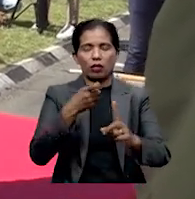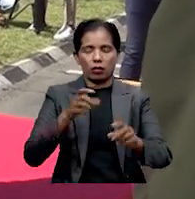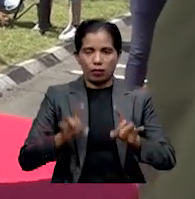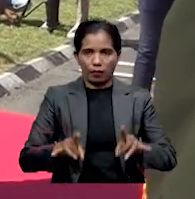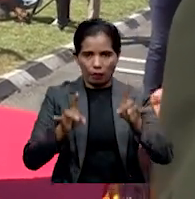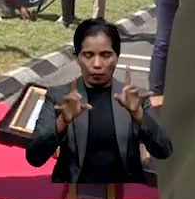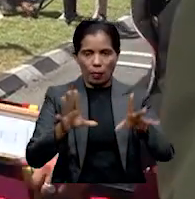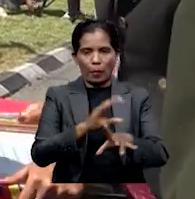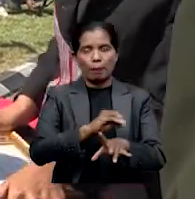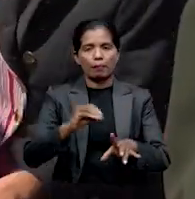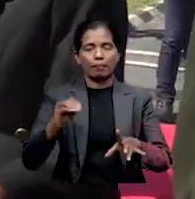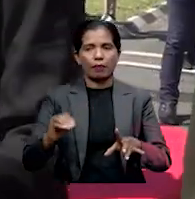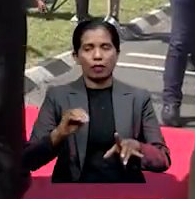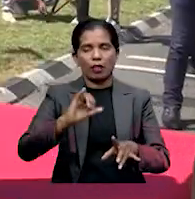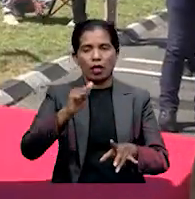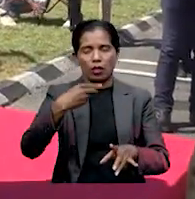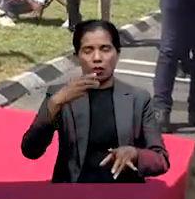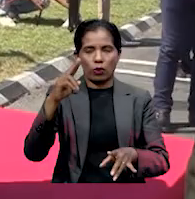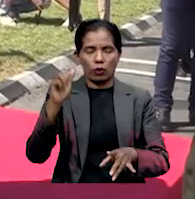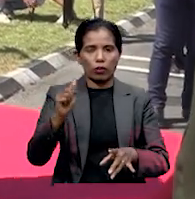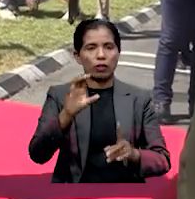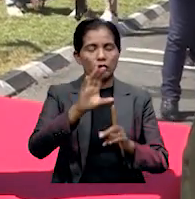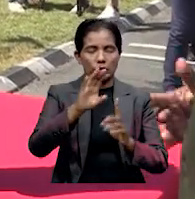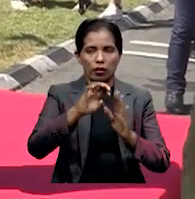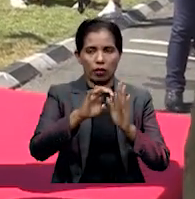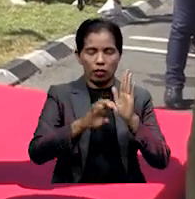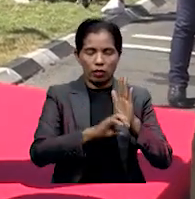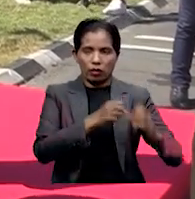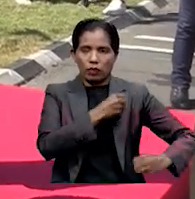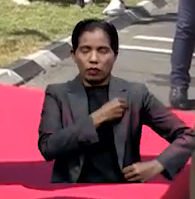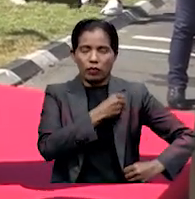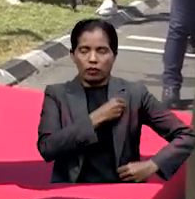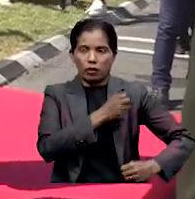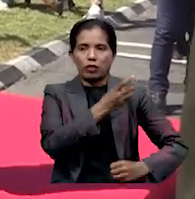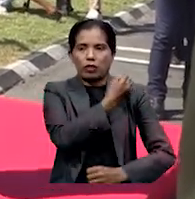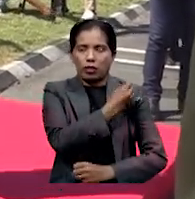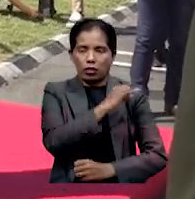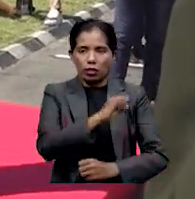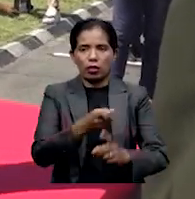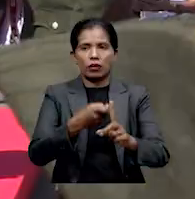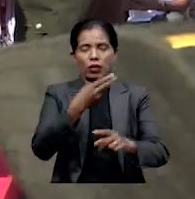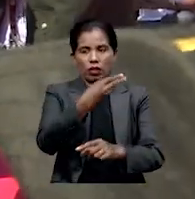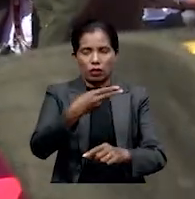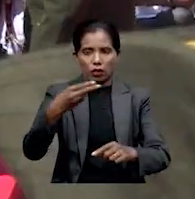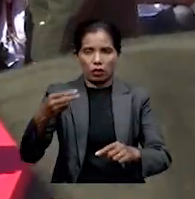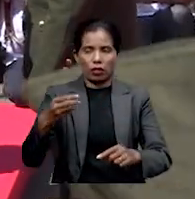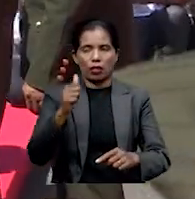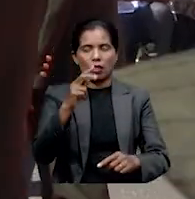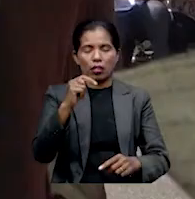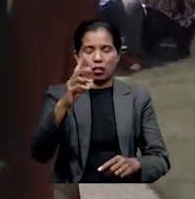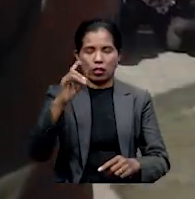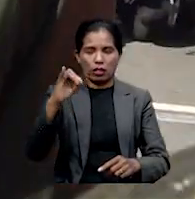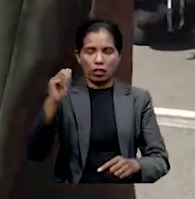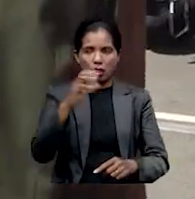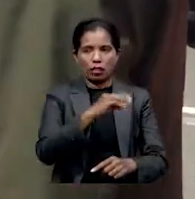Austrália, General Angus Campbell, chefe Estado-Maior General Força Armada Rússia República Indonésia, General Andika Perkasa,